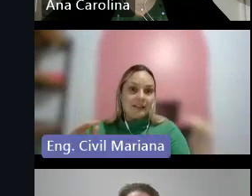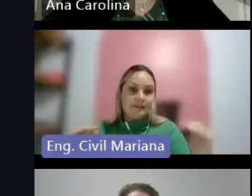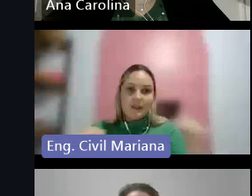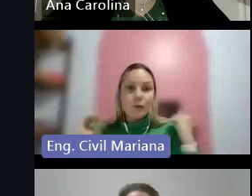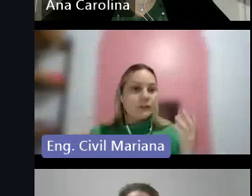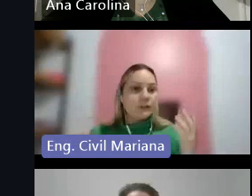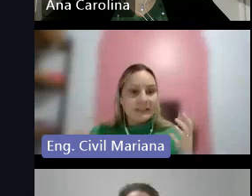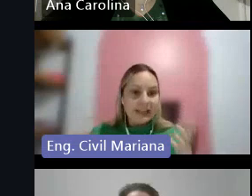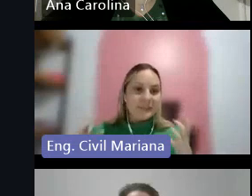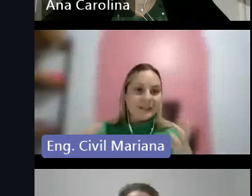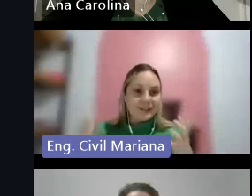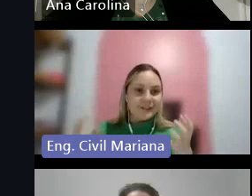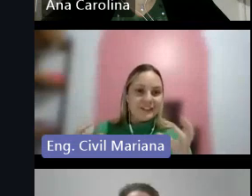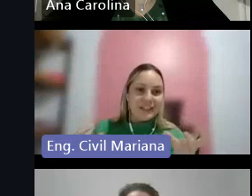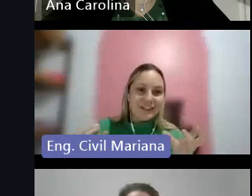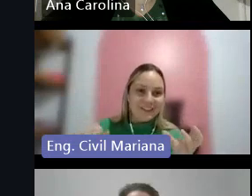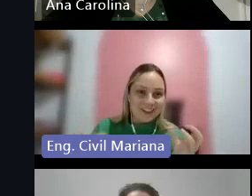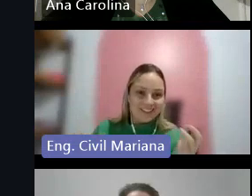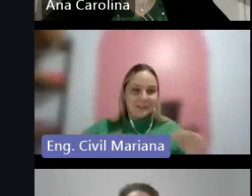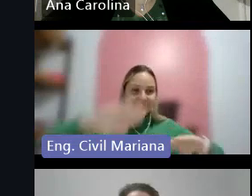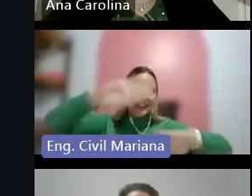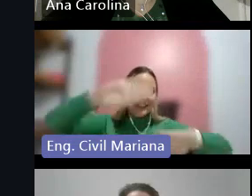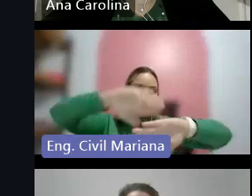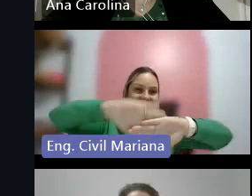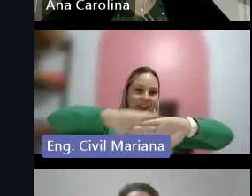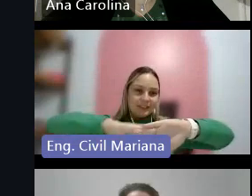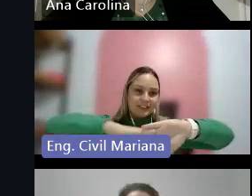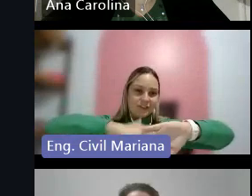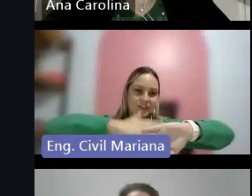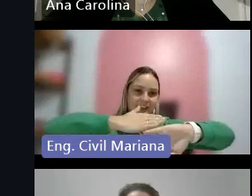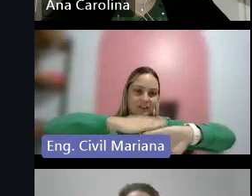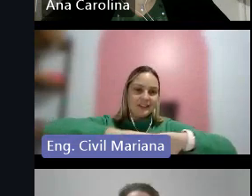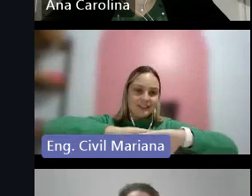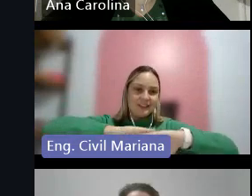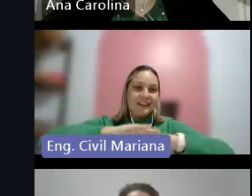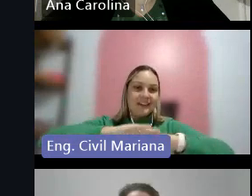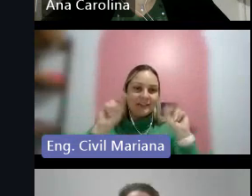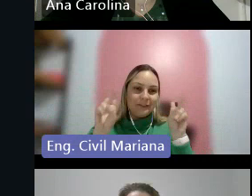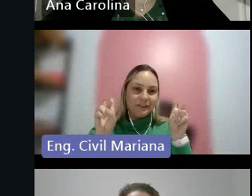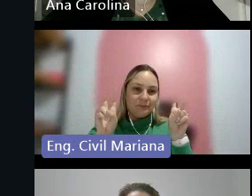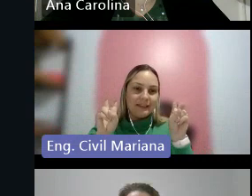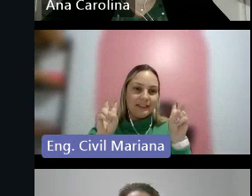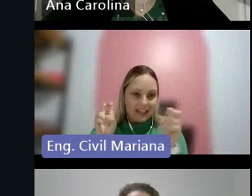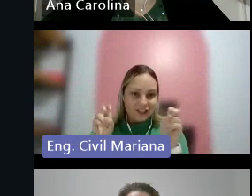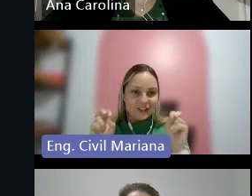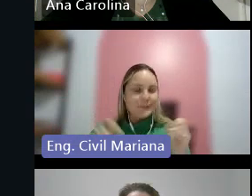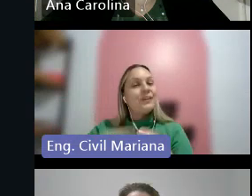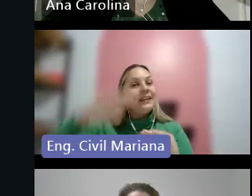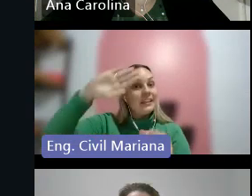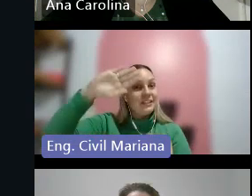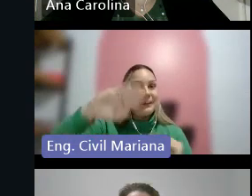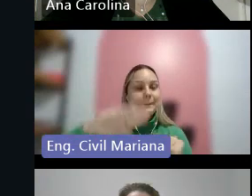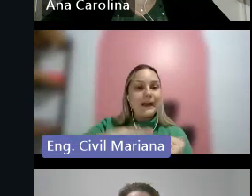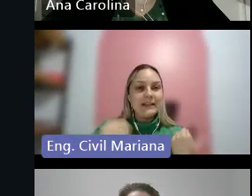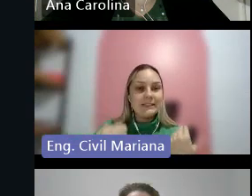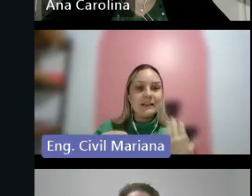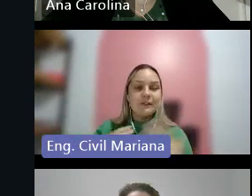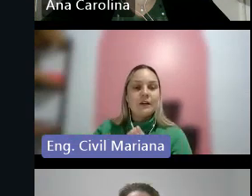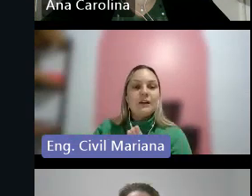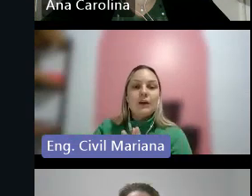uma tela. Eu amo telas para resolver esse tipo de problema, porque ele liga as duas edificações, como se ele fosse um band-aid, e a